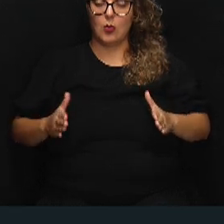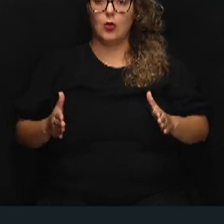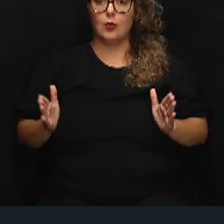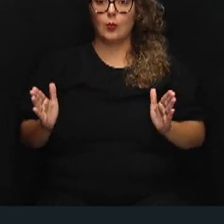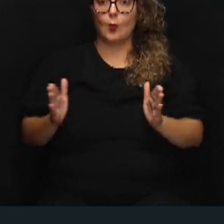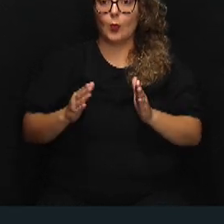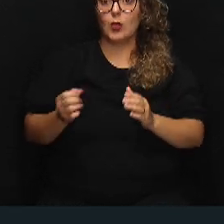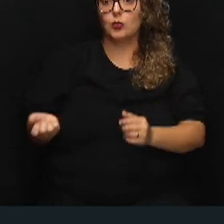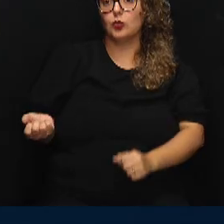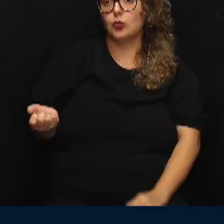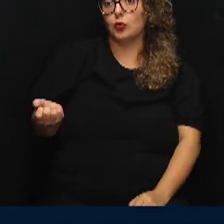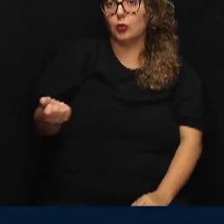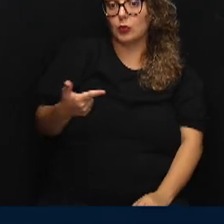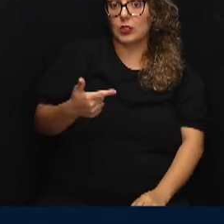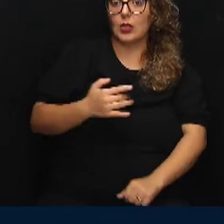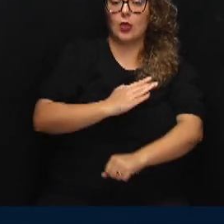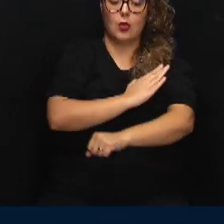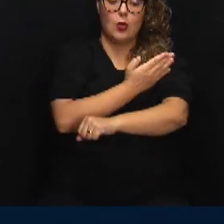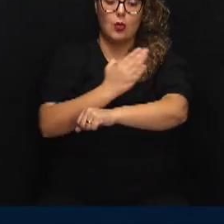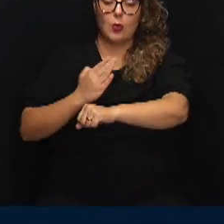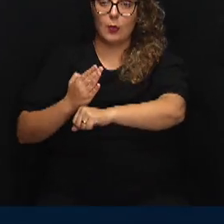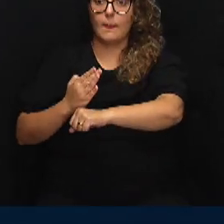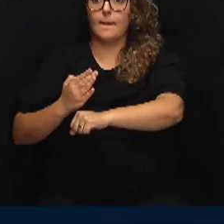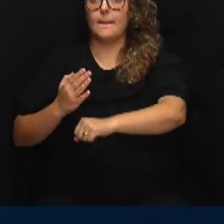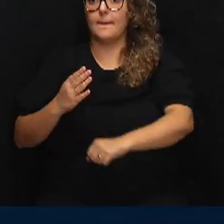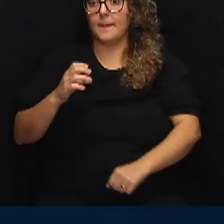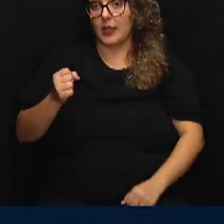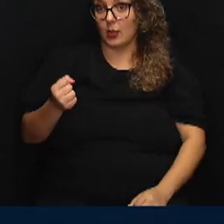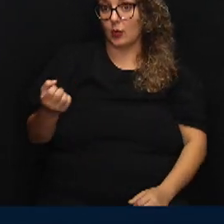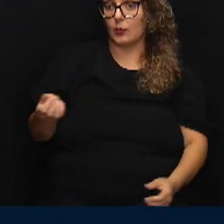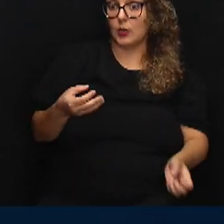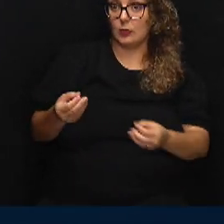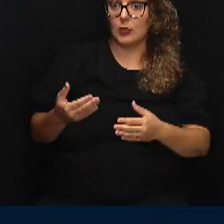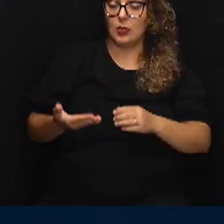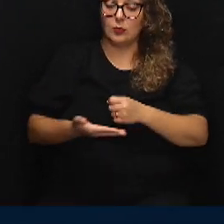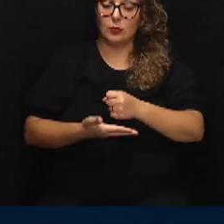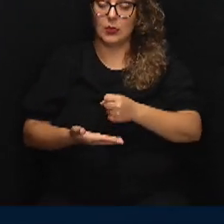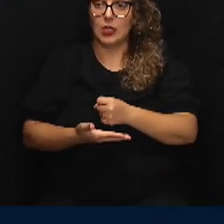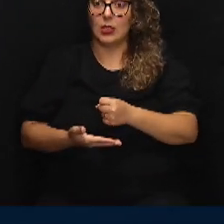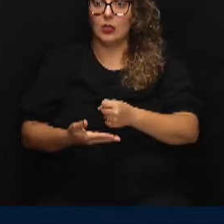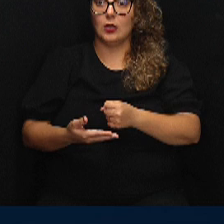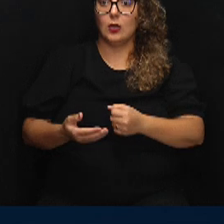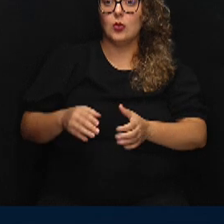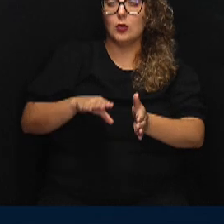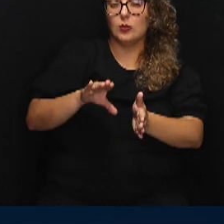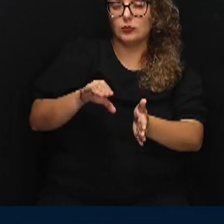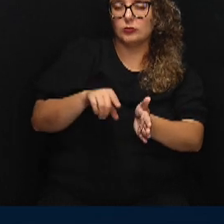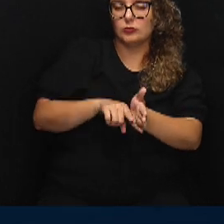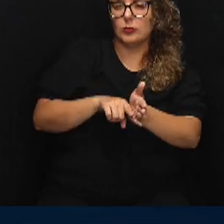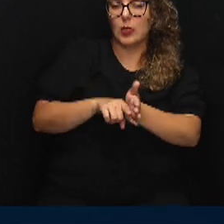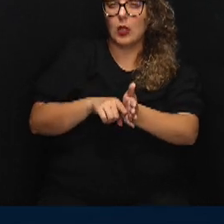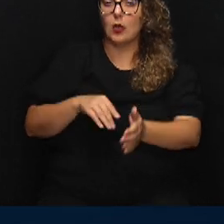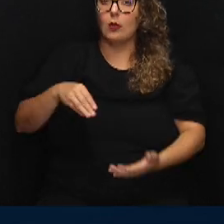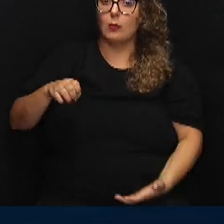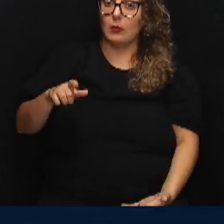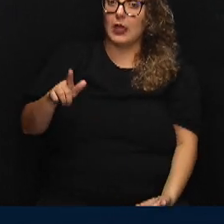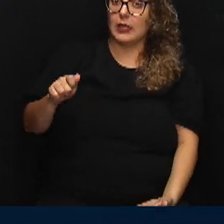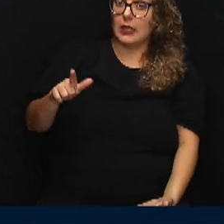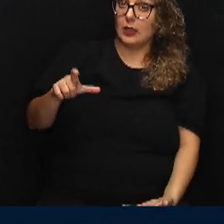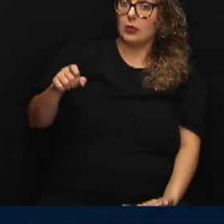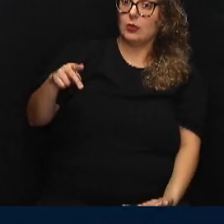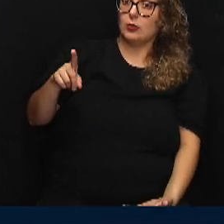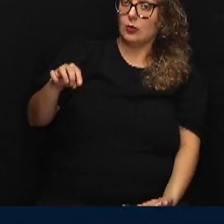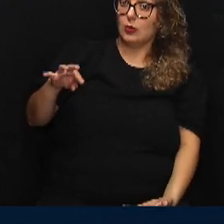tubarão branco moderno. Com base em novas análises, os cientistas estimam que o megalodonte poderia ter atingido